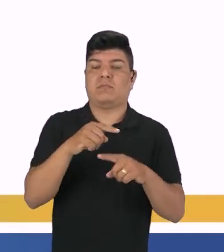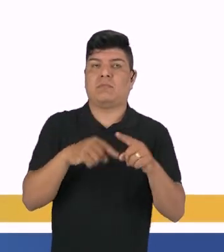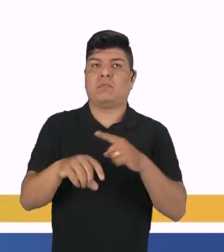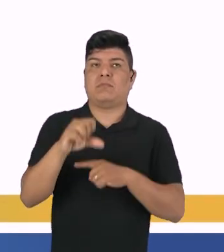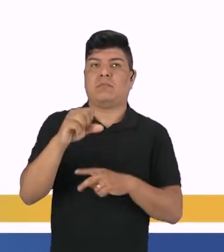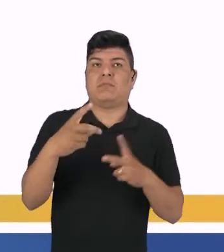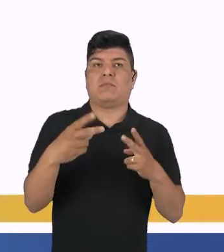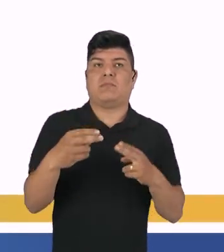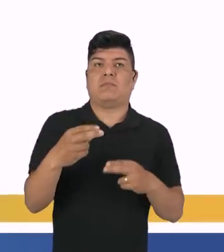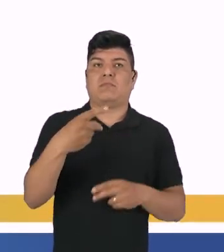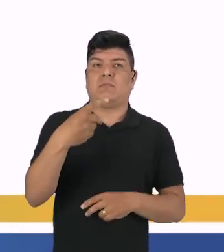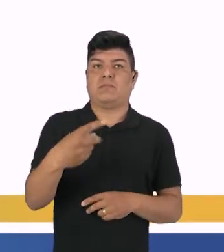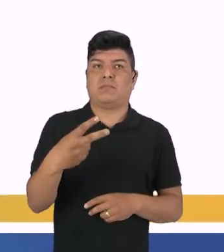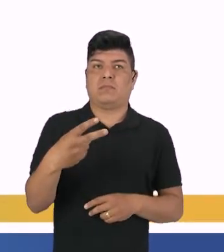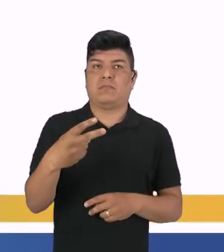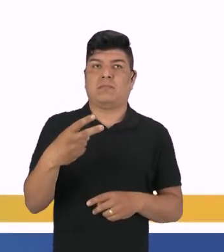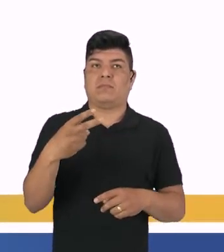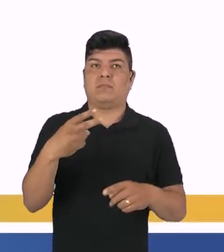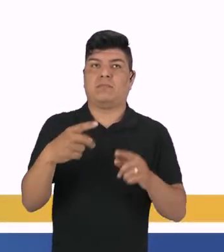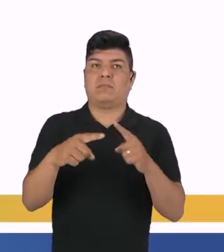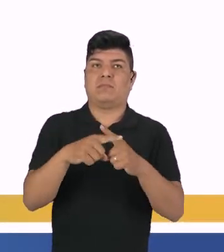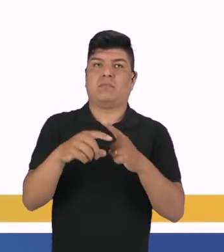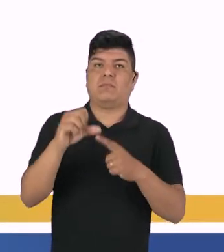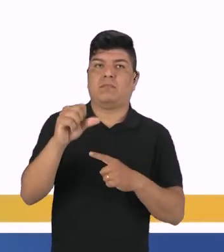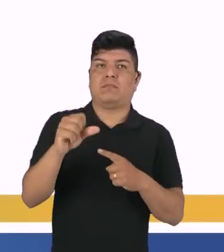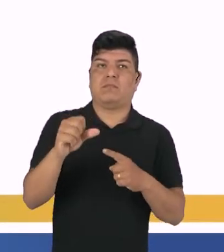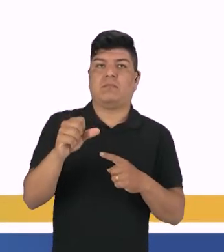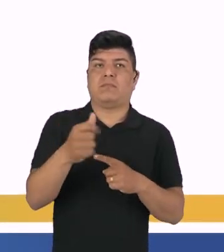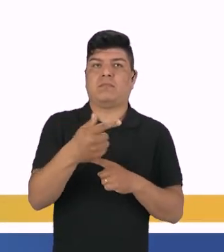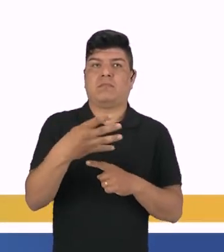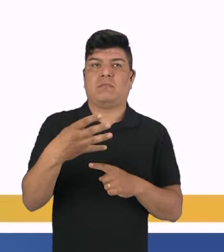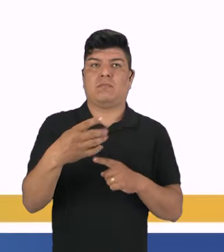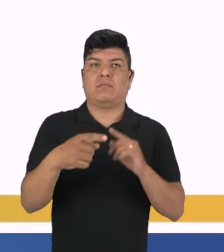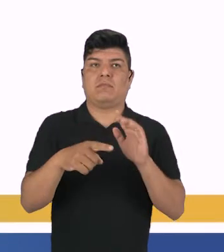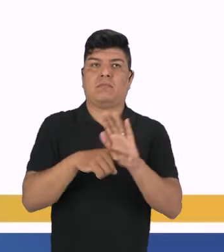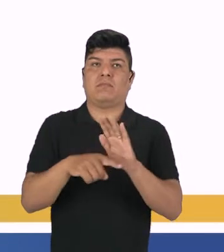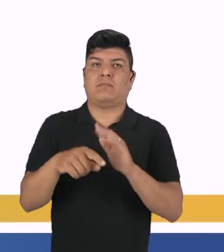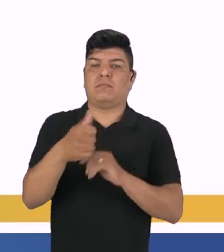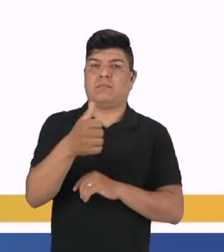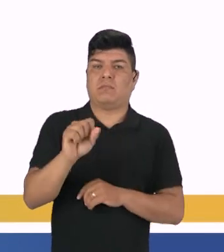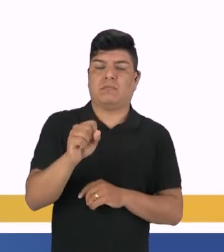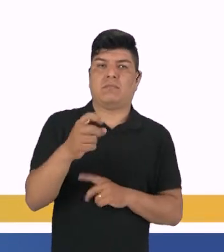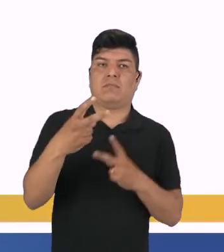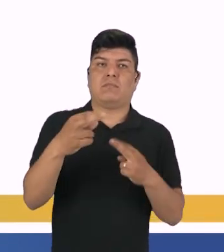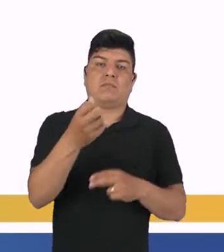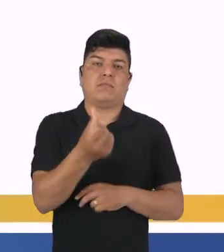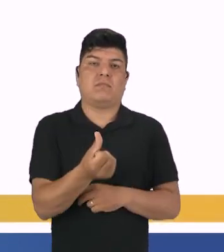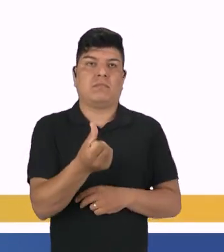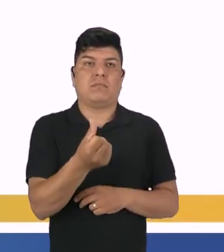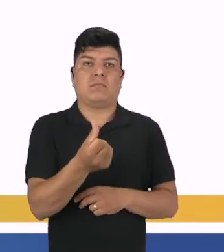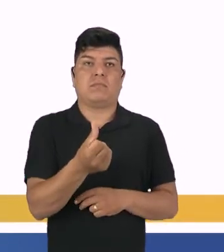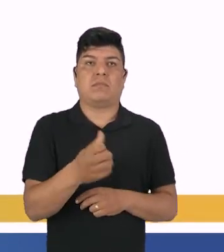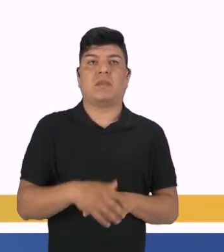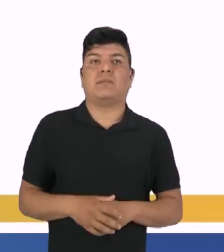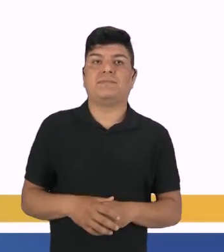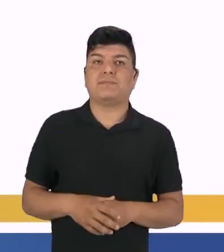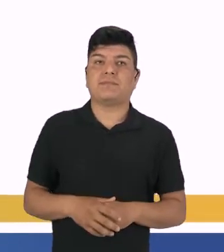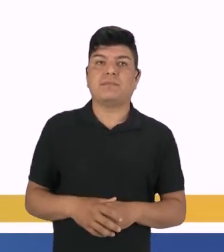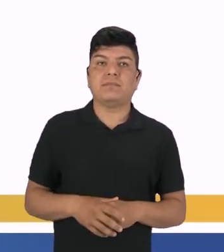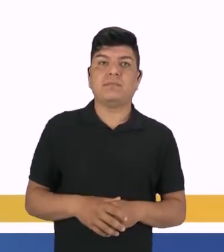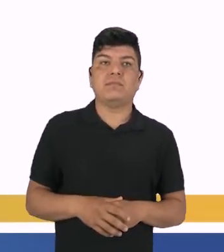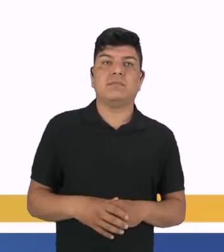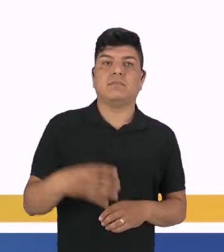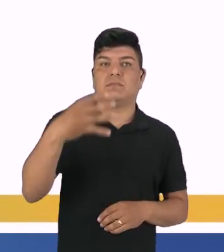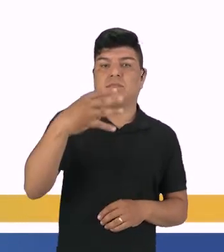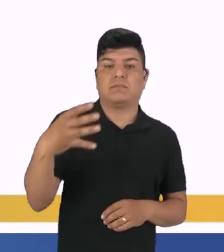2. 2 vezes 9, 18. 24 menos 18, 6. Ok? Então, eu vou descer o próximo número que eu ainda não